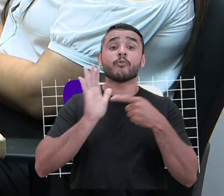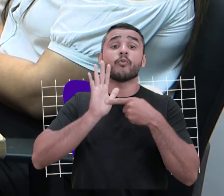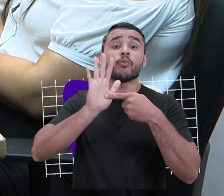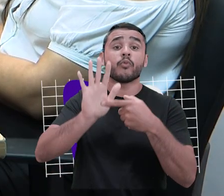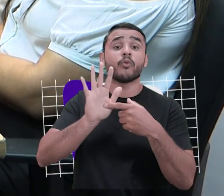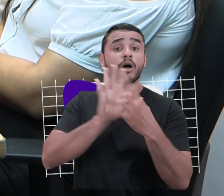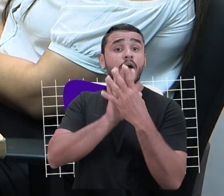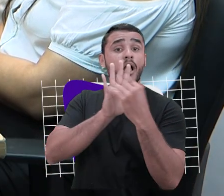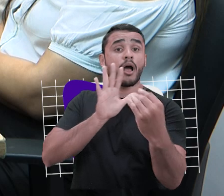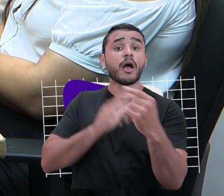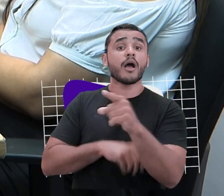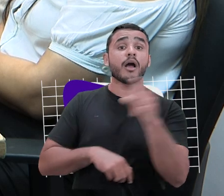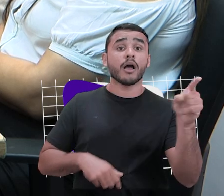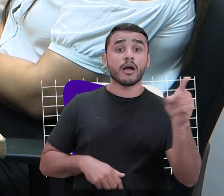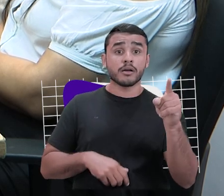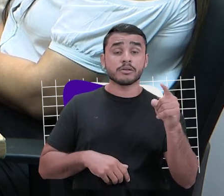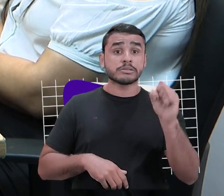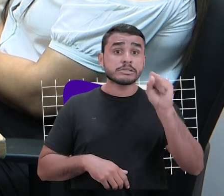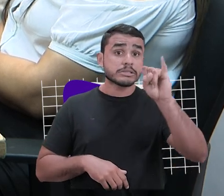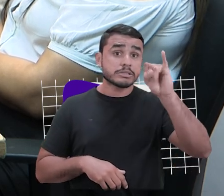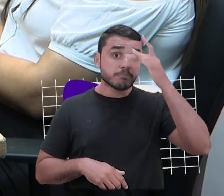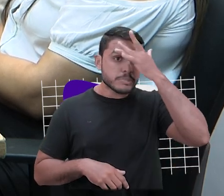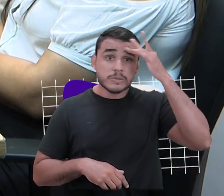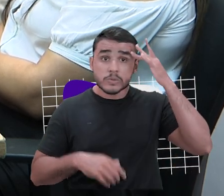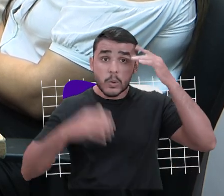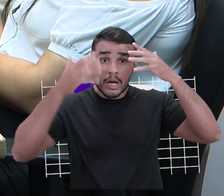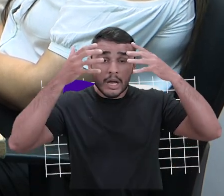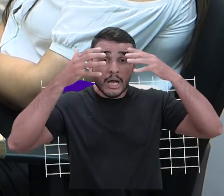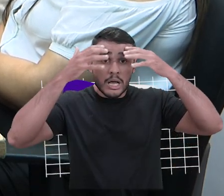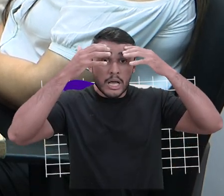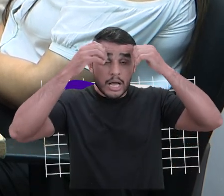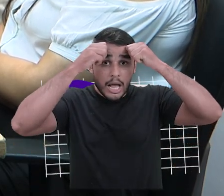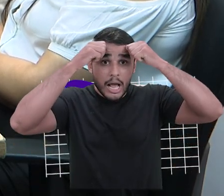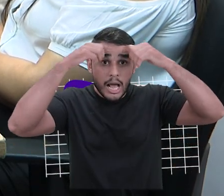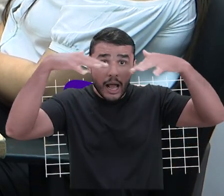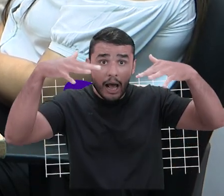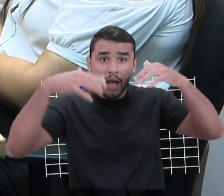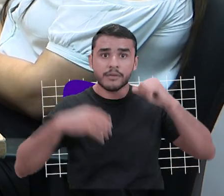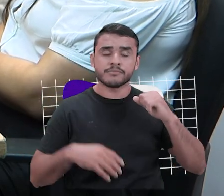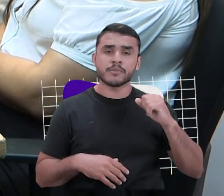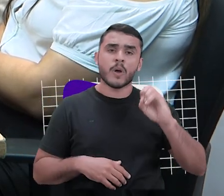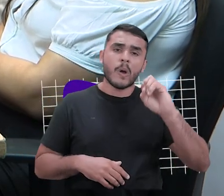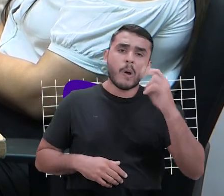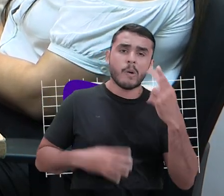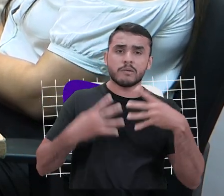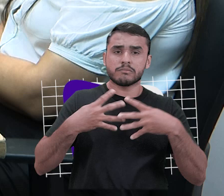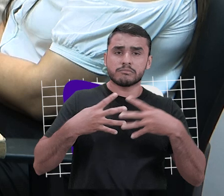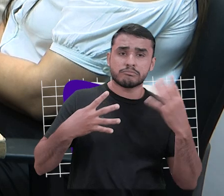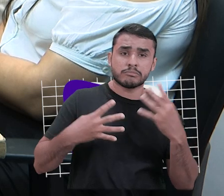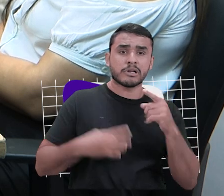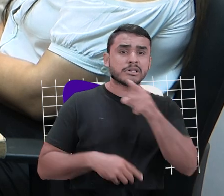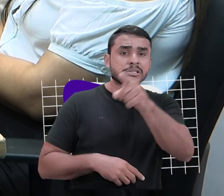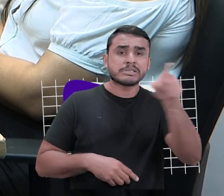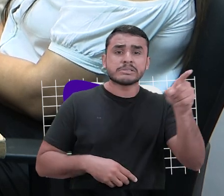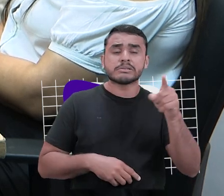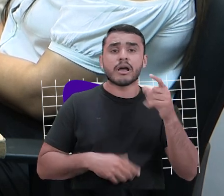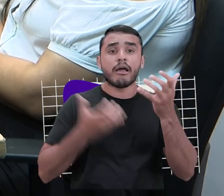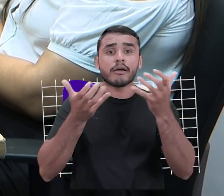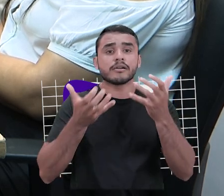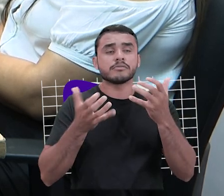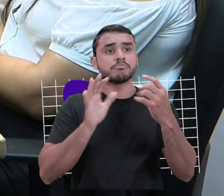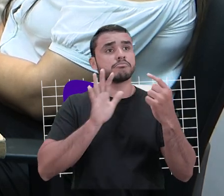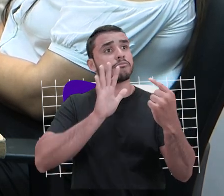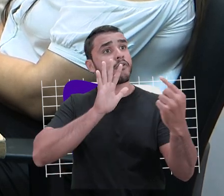principalmente quem é neurodivergente ou suspeita que mas está se sentindo muito só. Eu acho que essa pessoa precisa encontrar